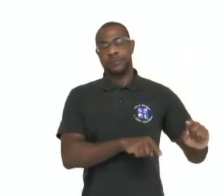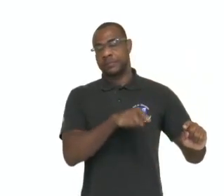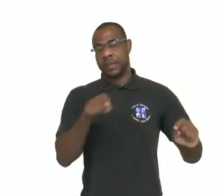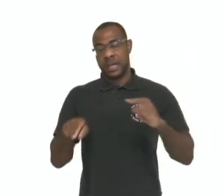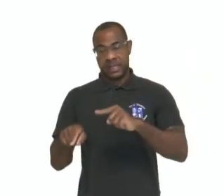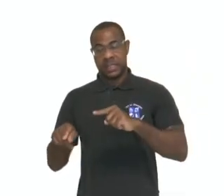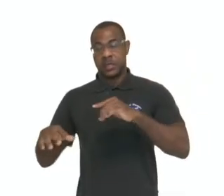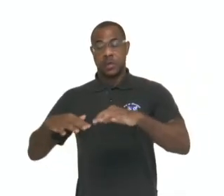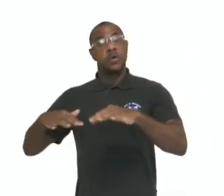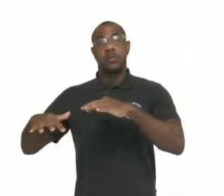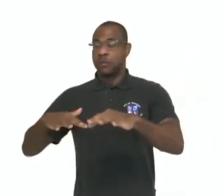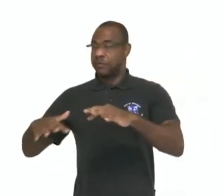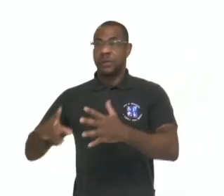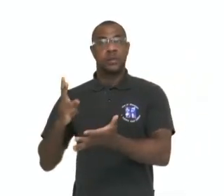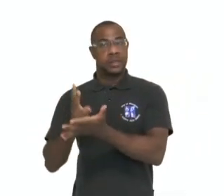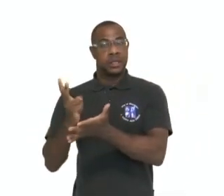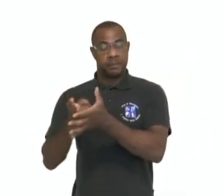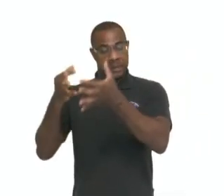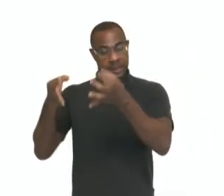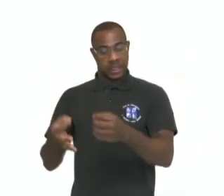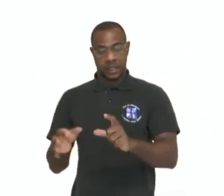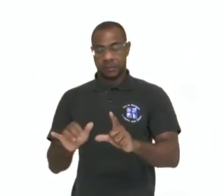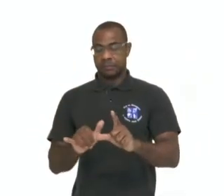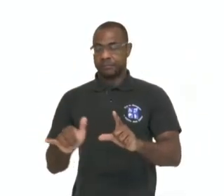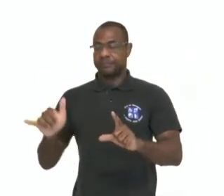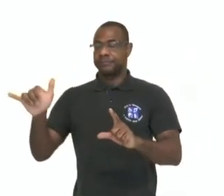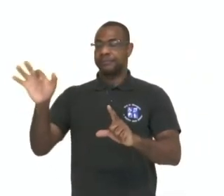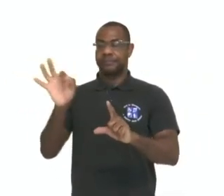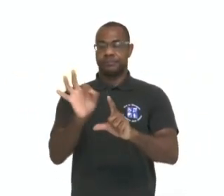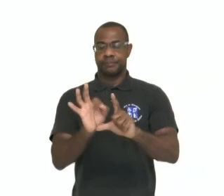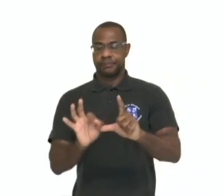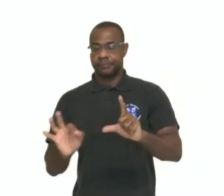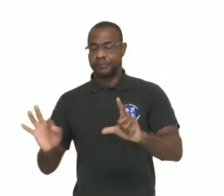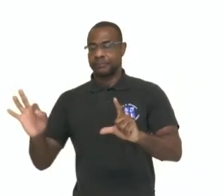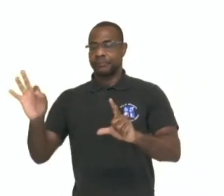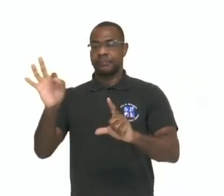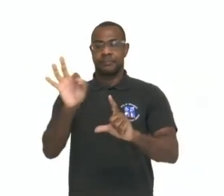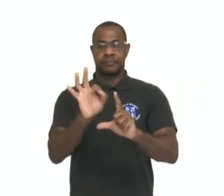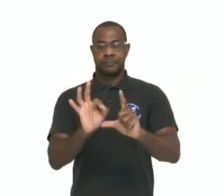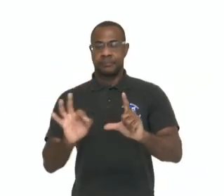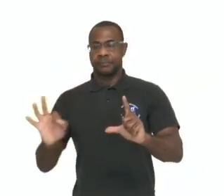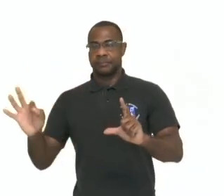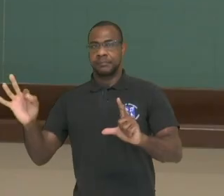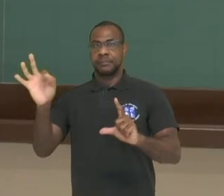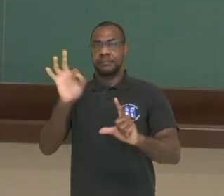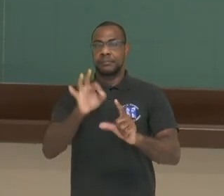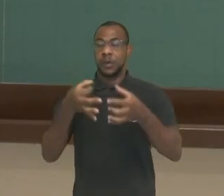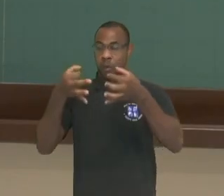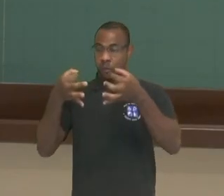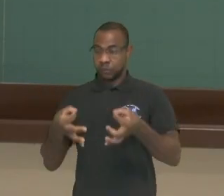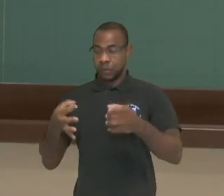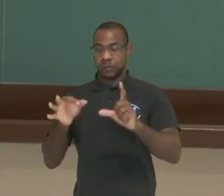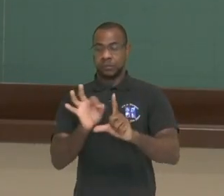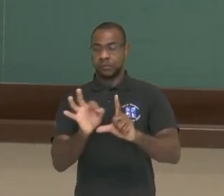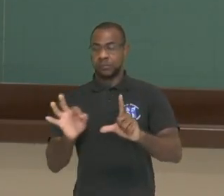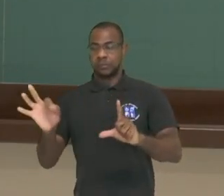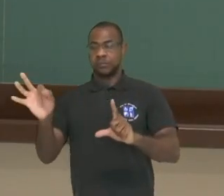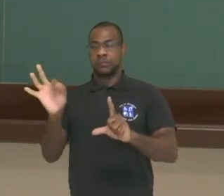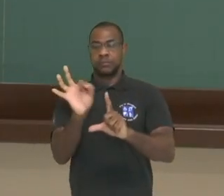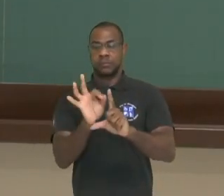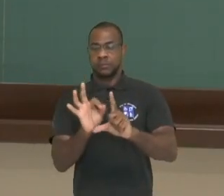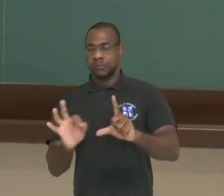para a mesma direção e o mesmo sentido. Ou seja, é um movimento ordenado, né? Quando não está